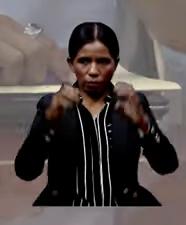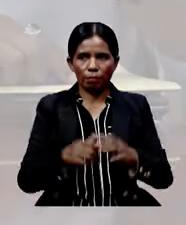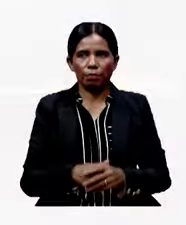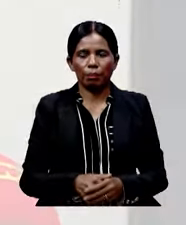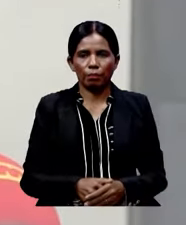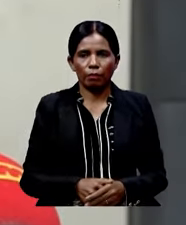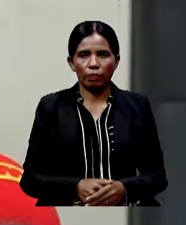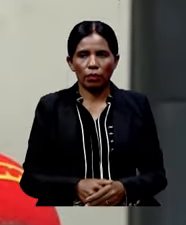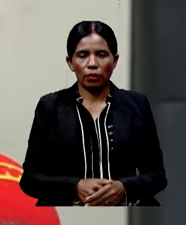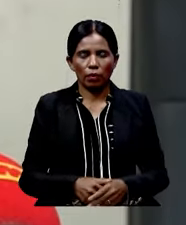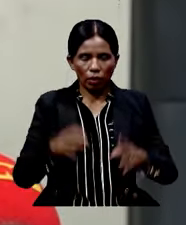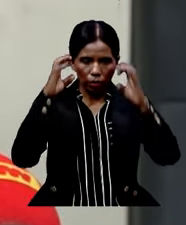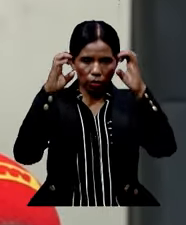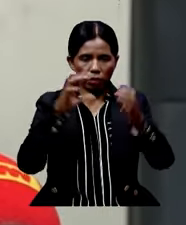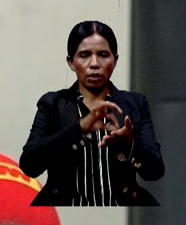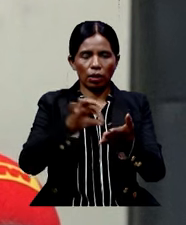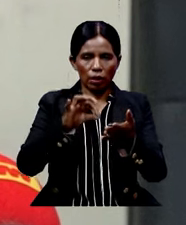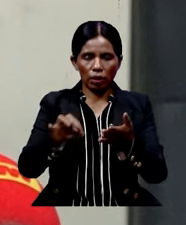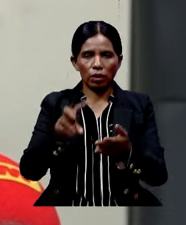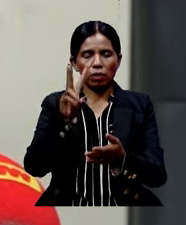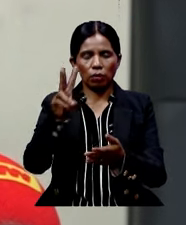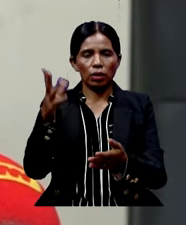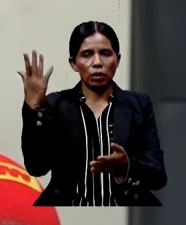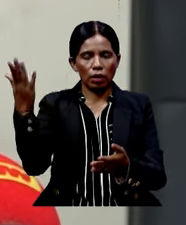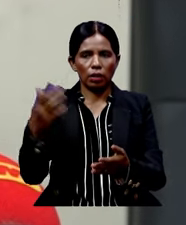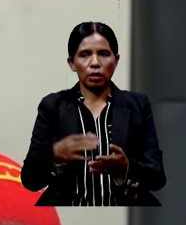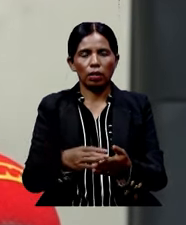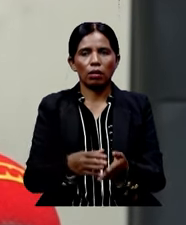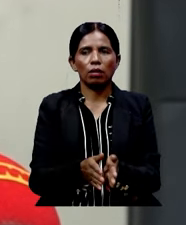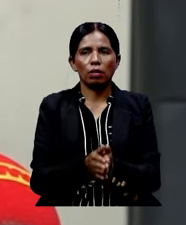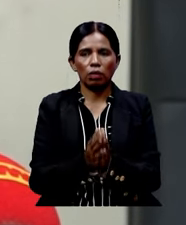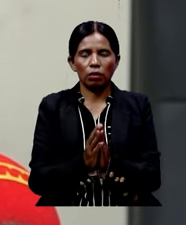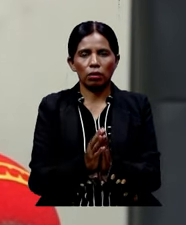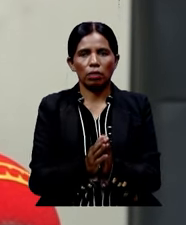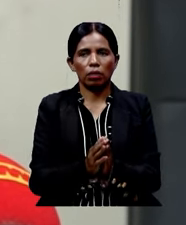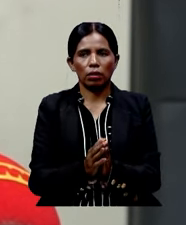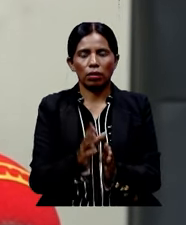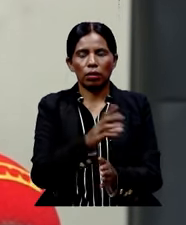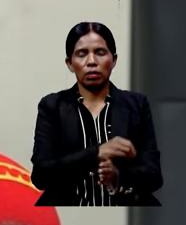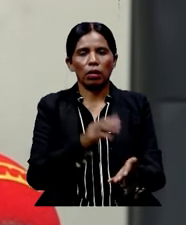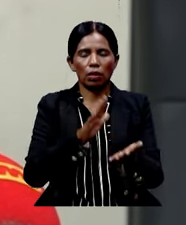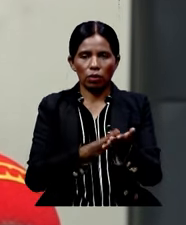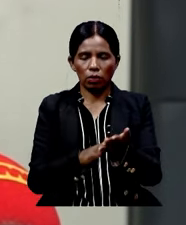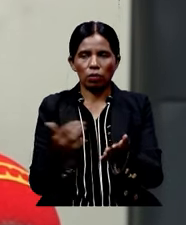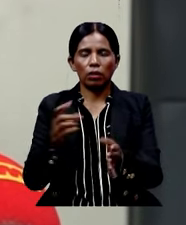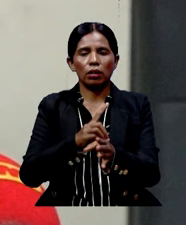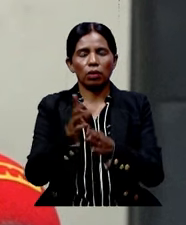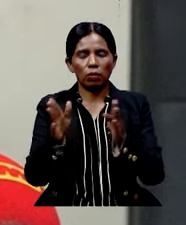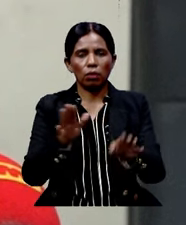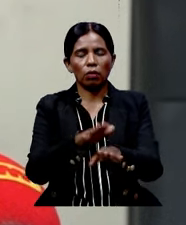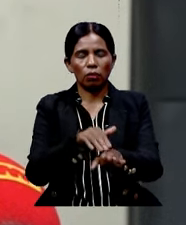nebe sita ia pontu dois ia leten nebe mak balung inspektor eskolare sira rekuela ona.